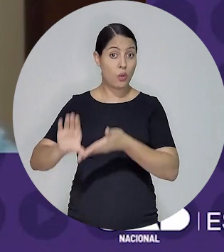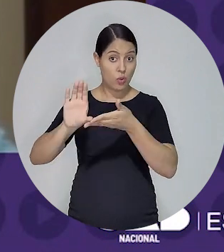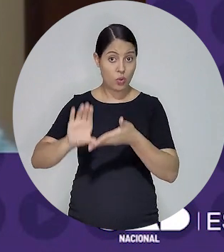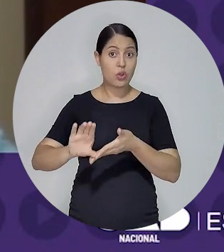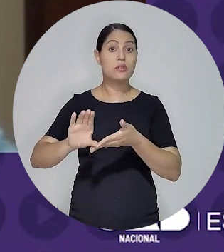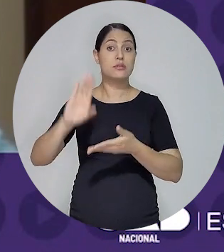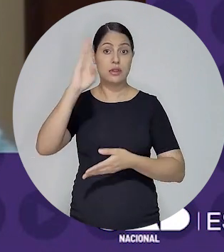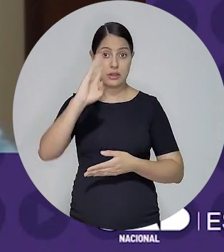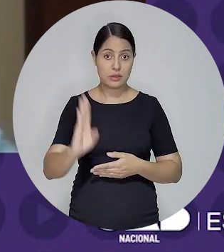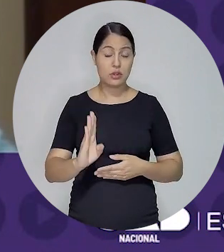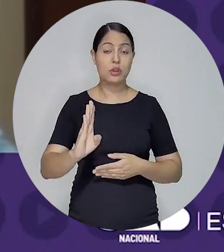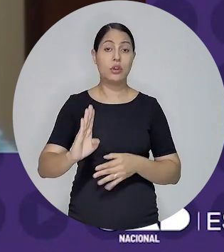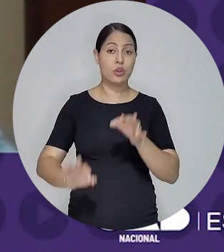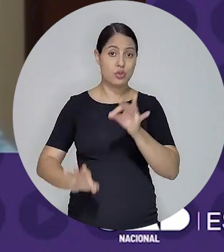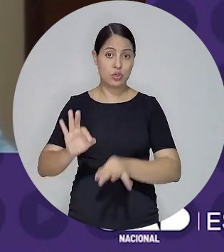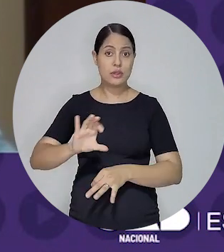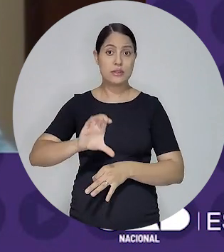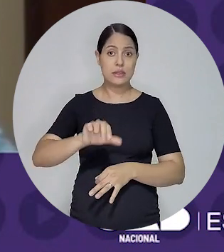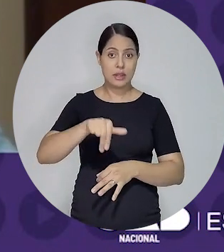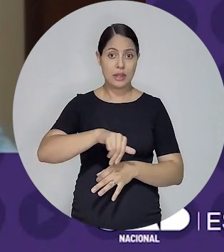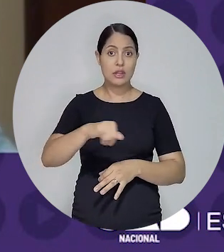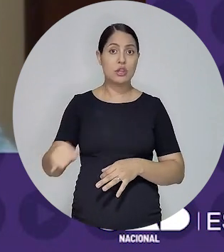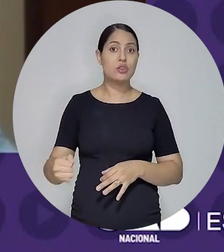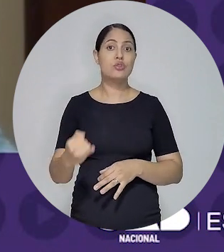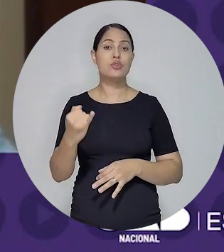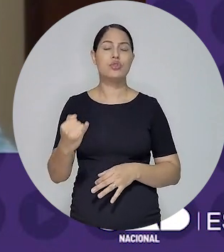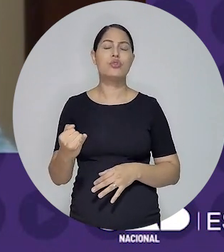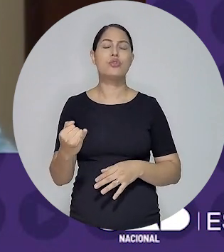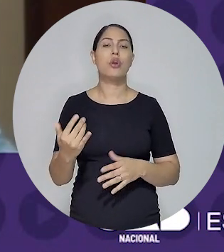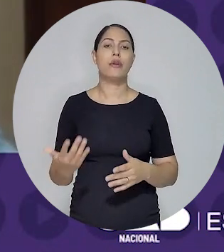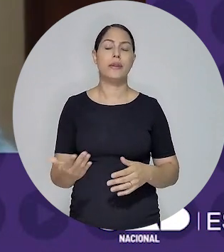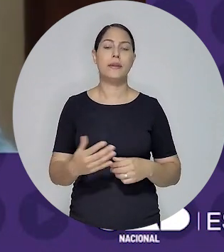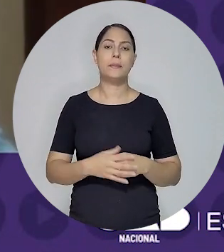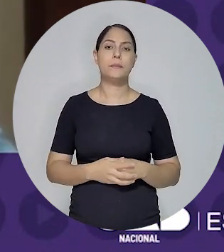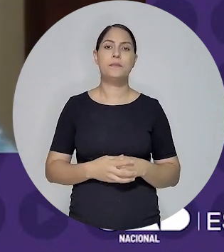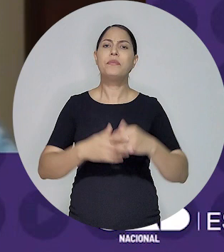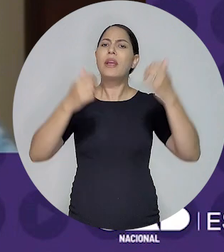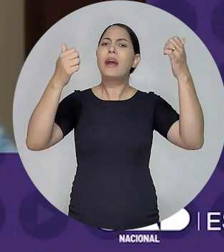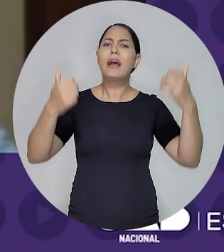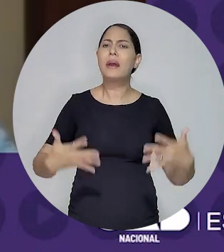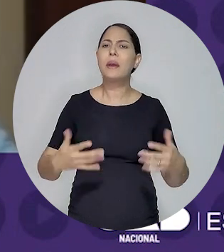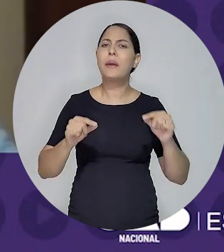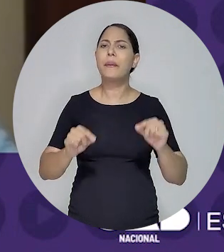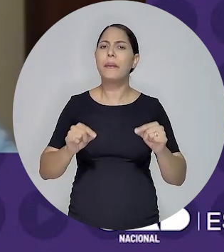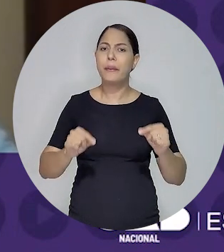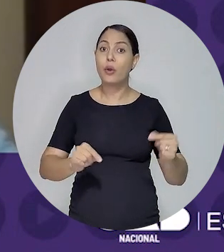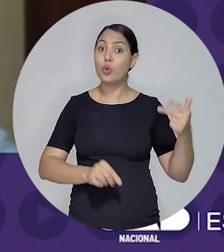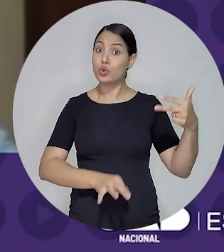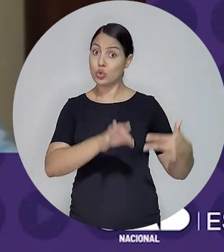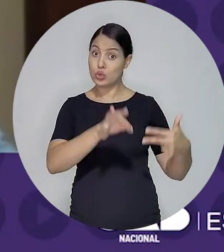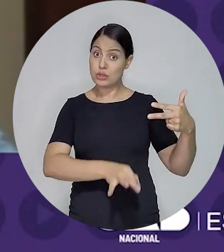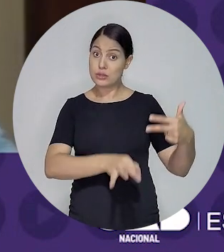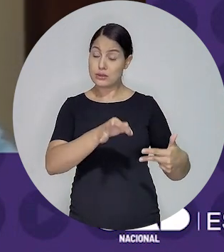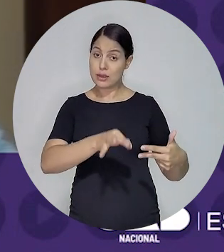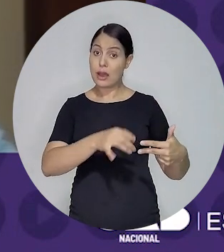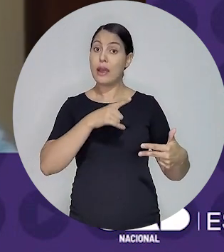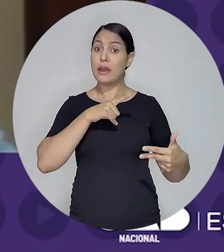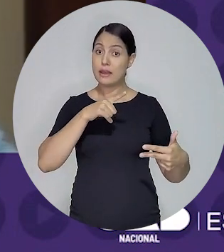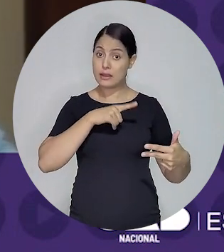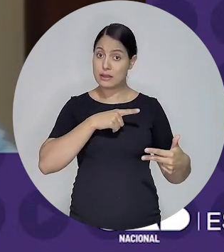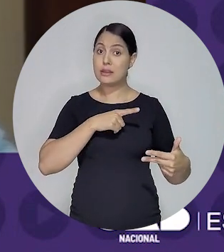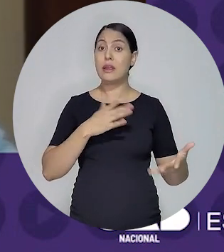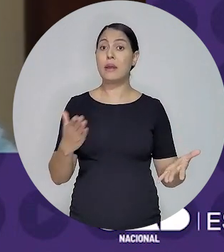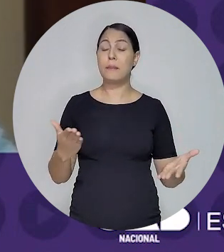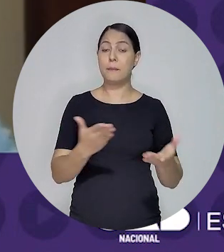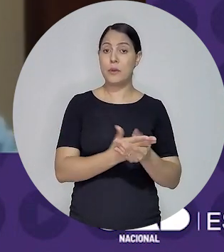o Conselho Nacional de Justiça há muitos anos, no Justiça em Número, no anuário, o que denomina do gargalo do Poder